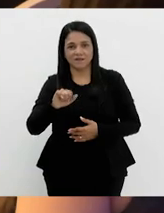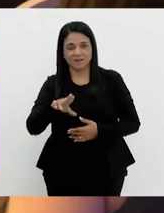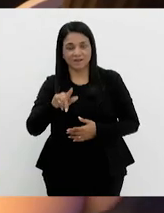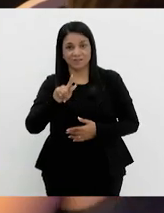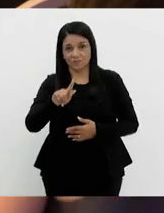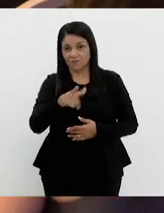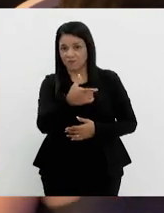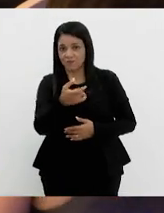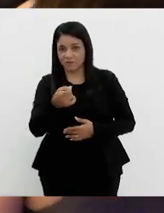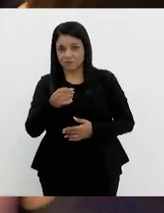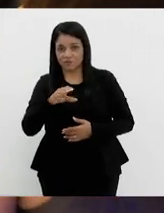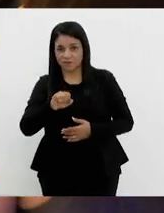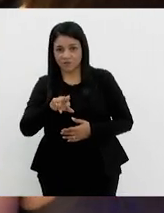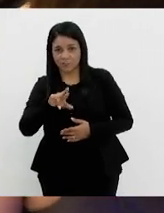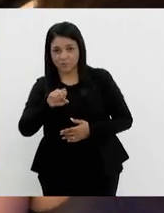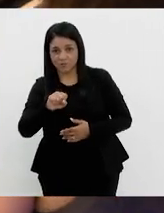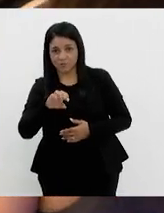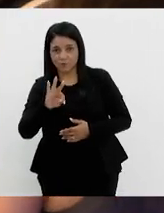Rodrigo